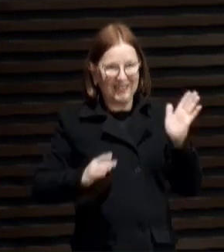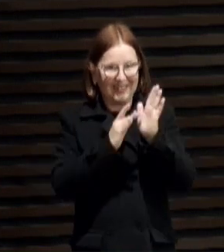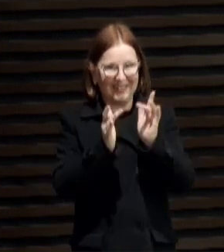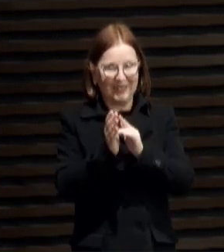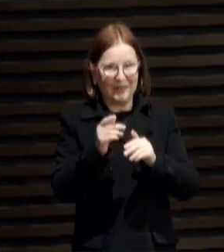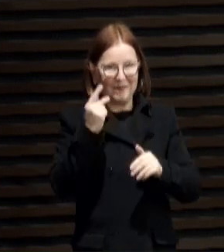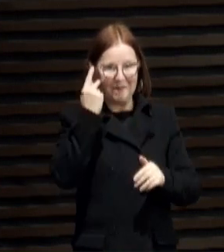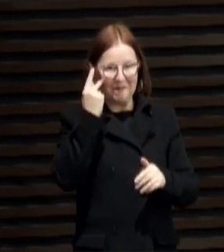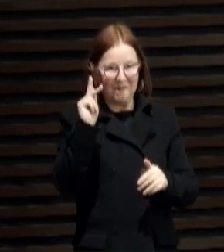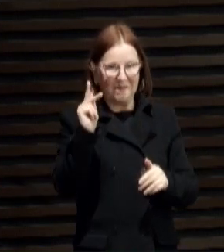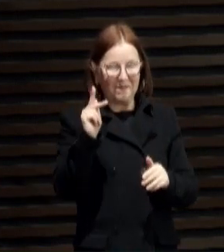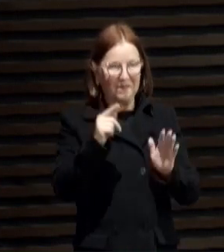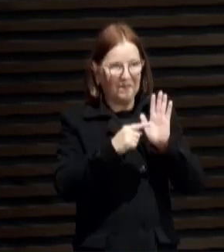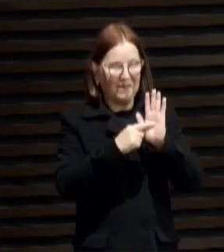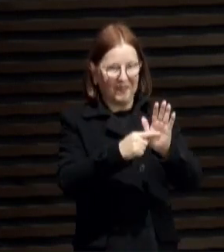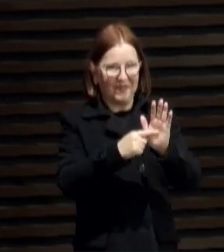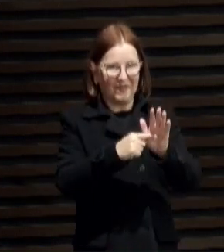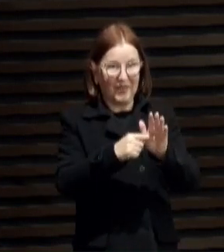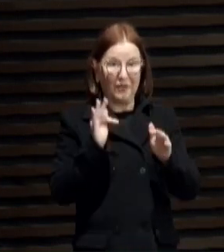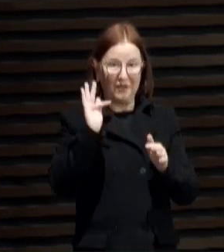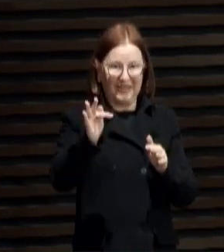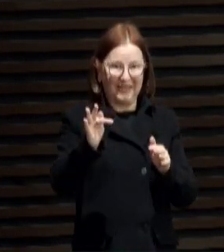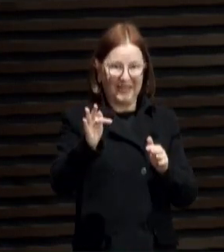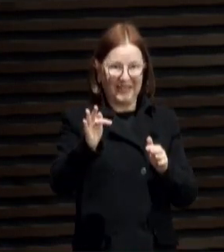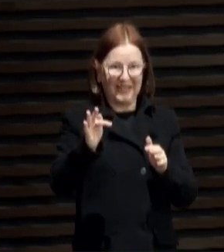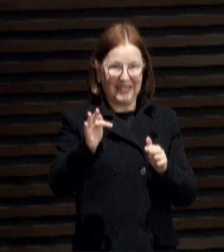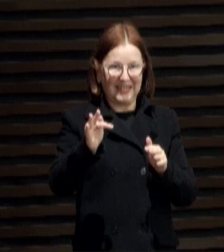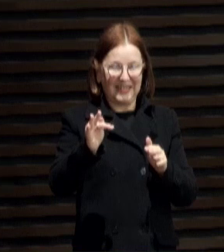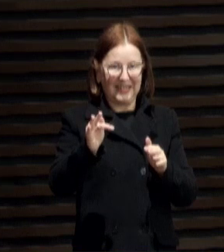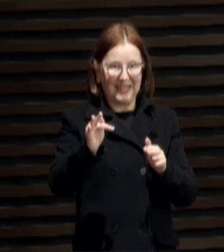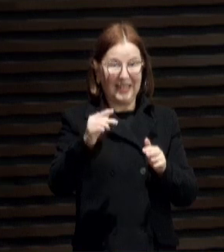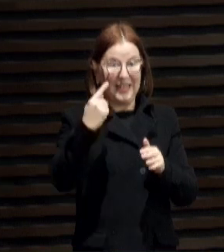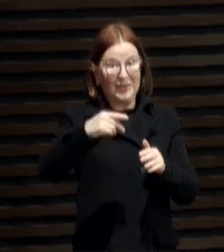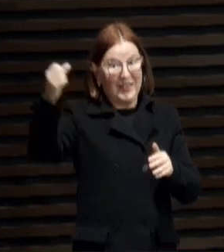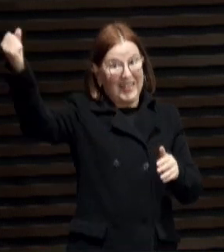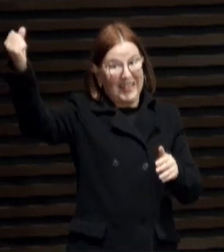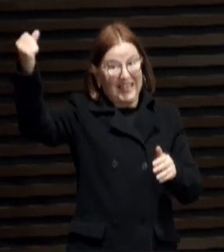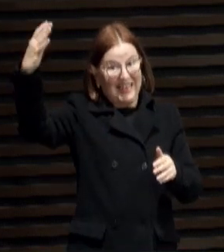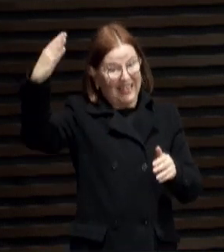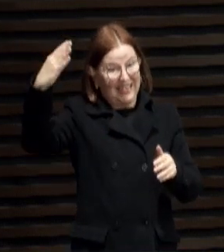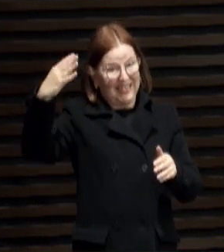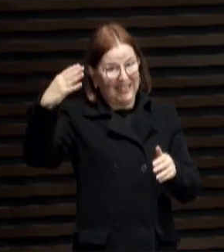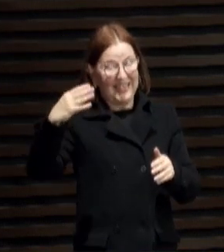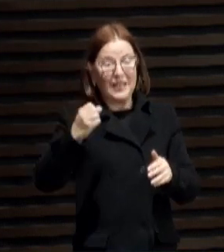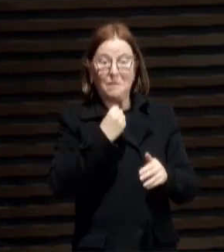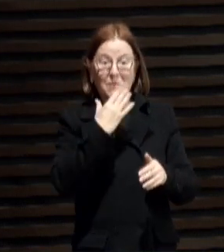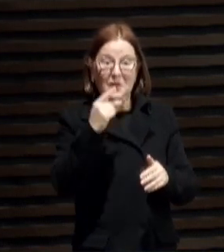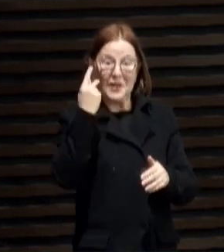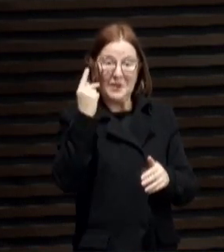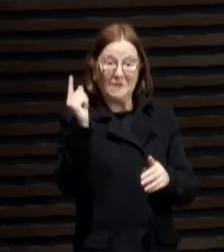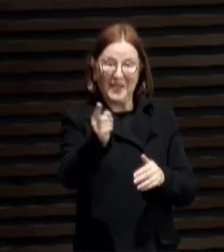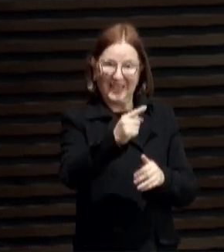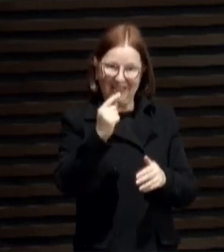mostrar nos séculos vindouros a suprema riqueza da sua graça, em bondade para conosco em Cristo